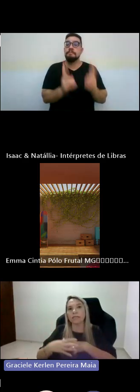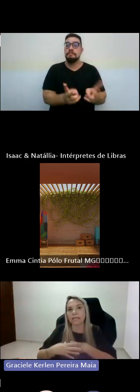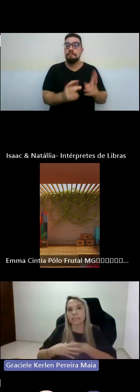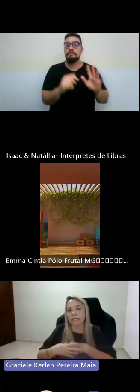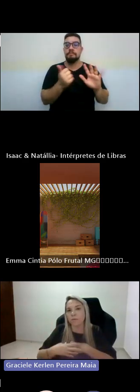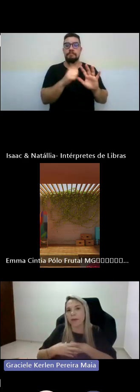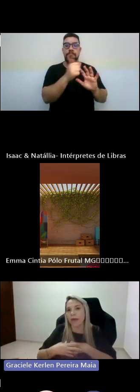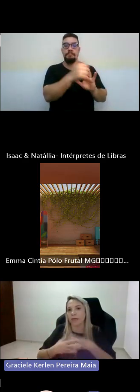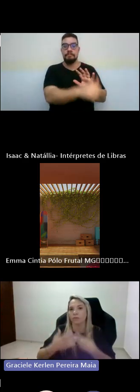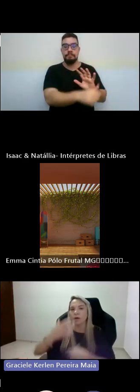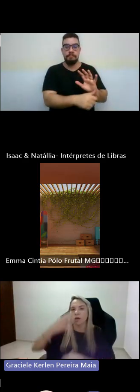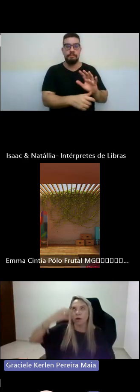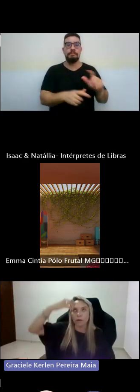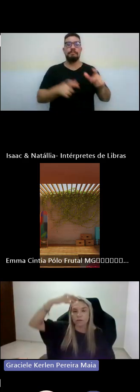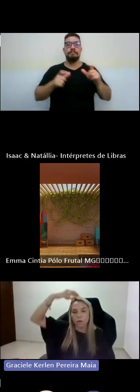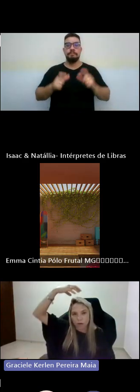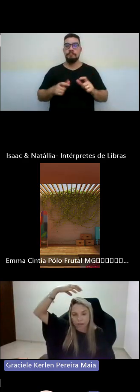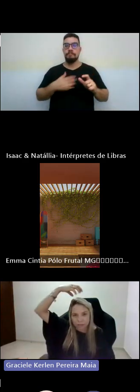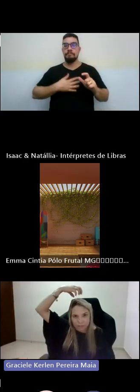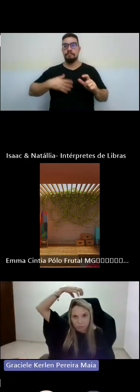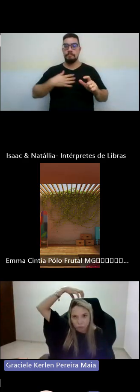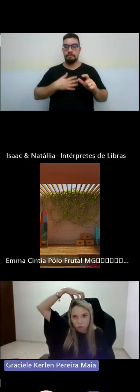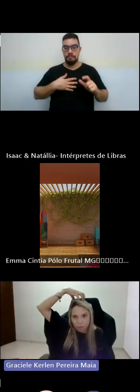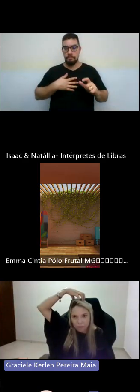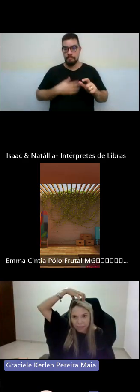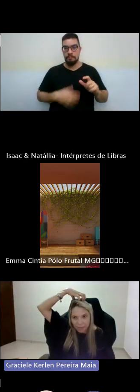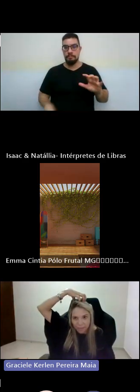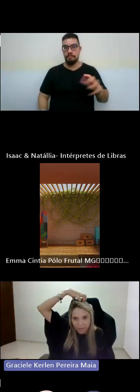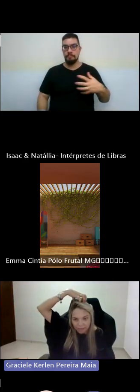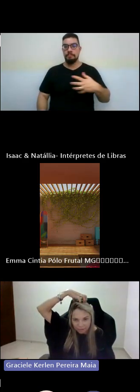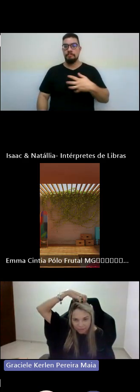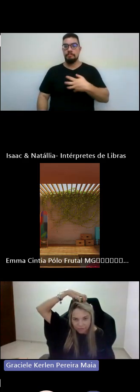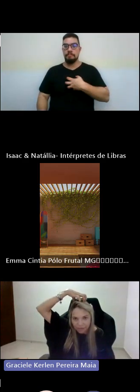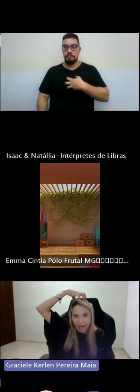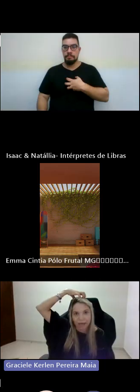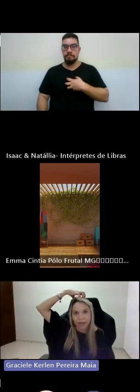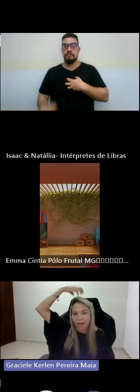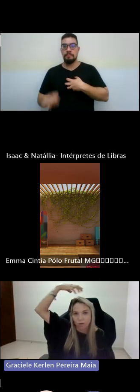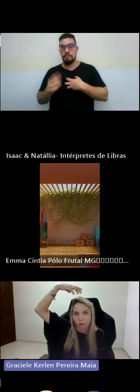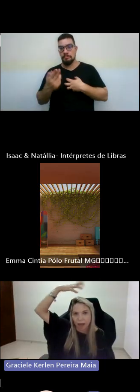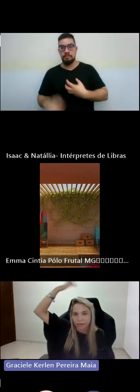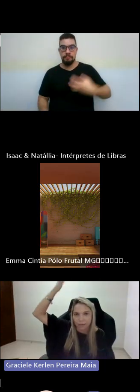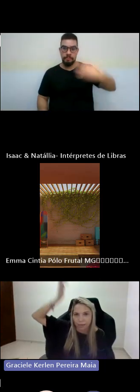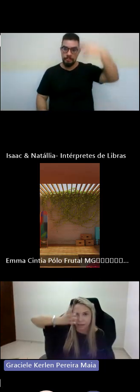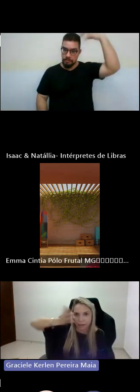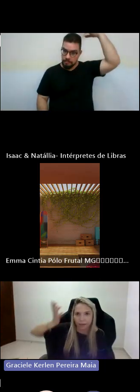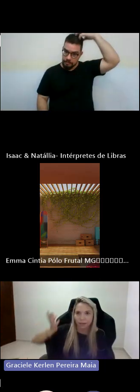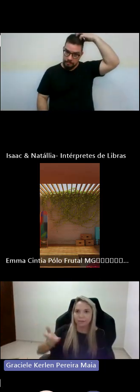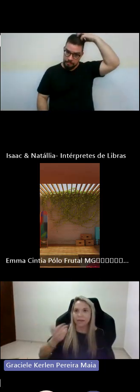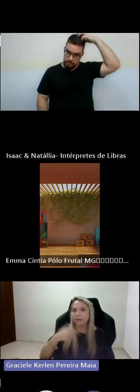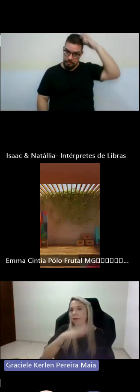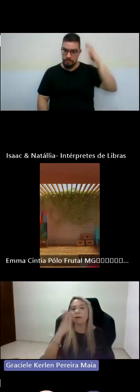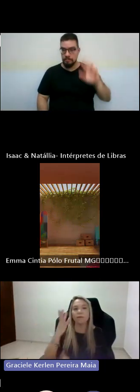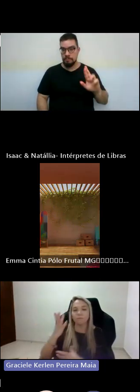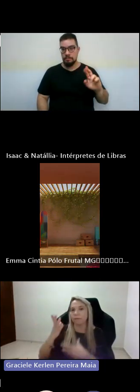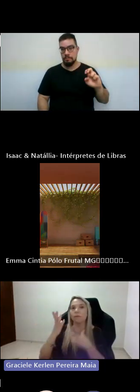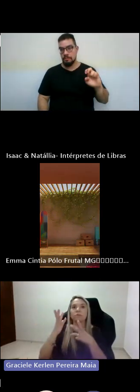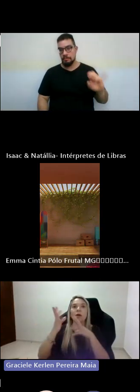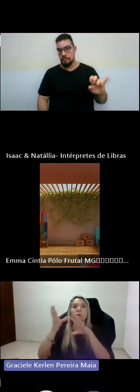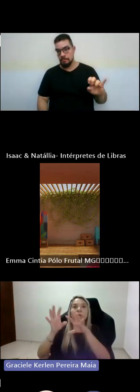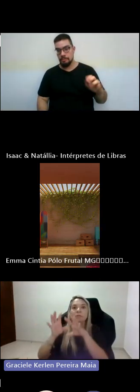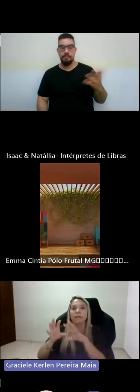na localização peito, eu posso colocar em cima, no topo da cabeça, vai virar rei ou rainha, né? Então,